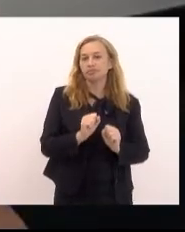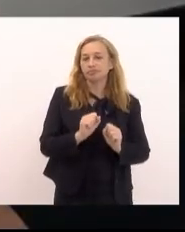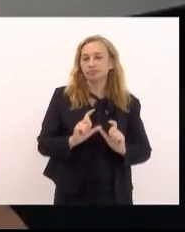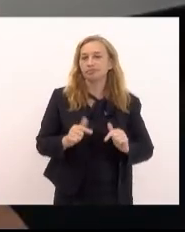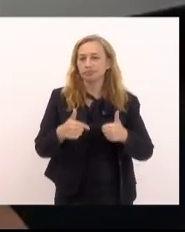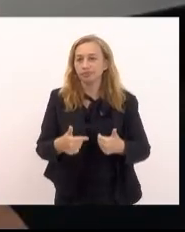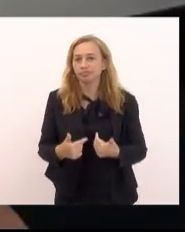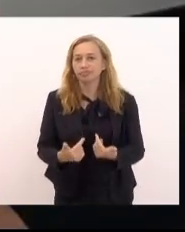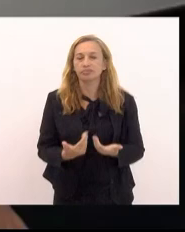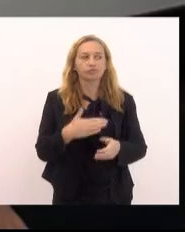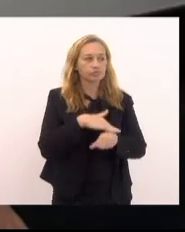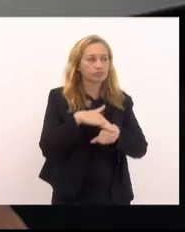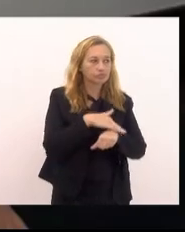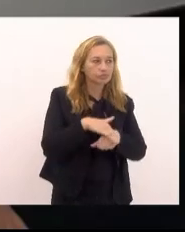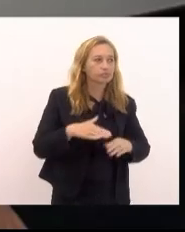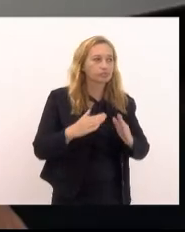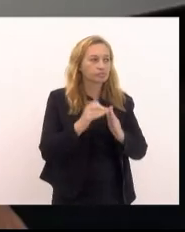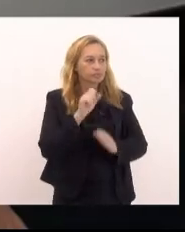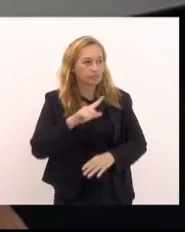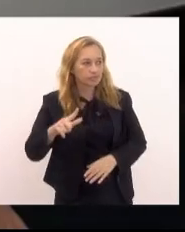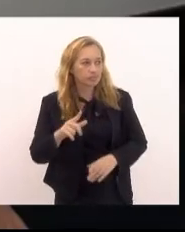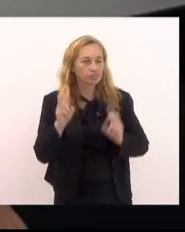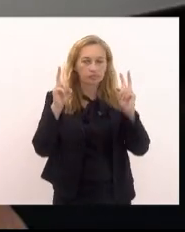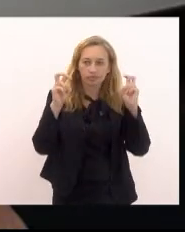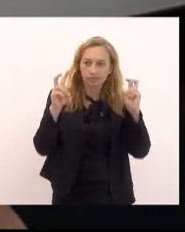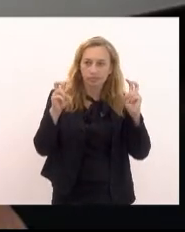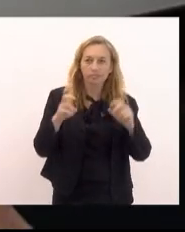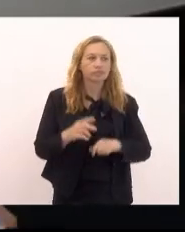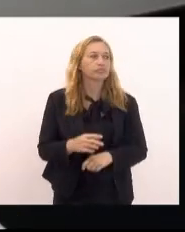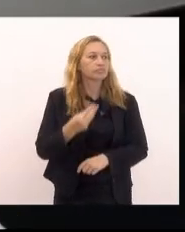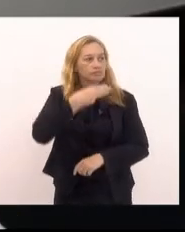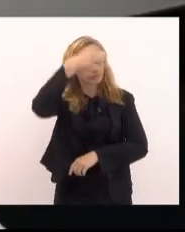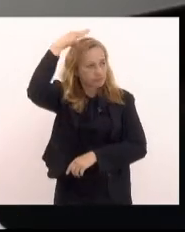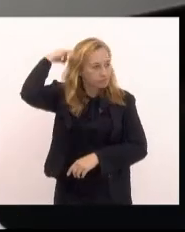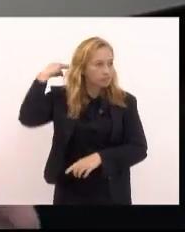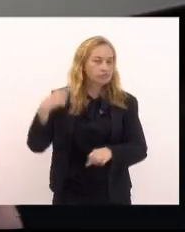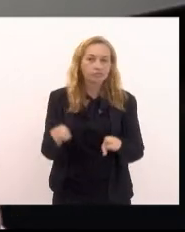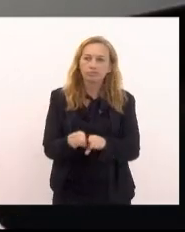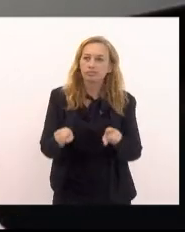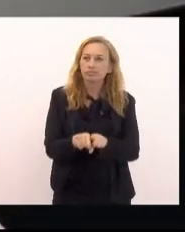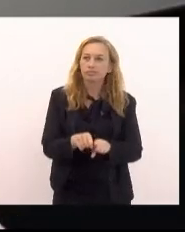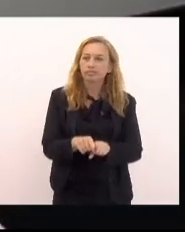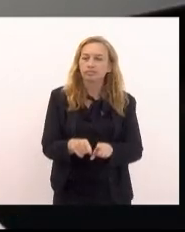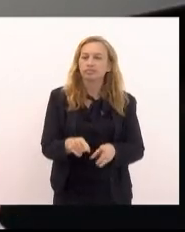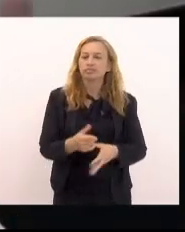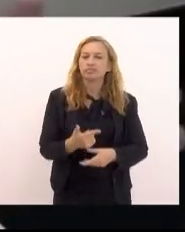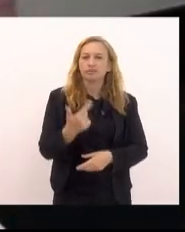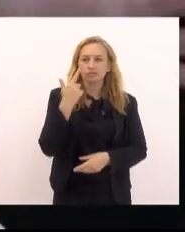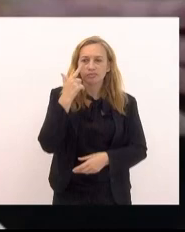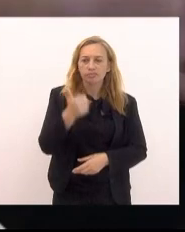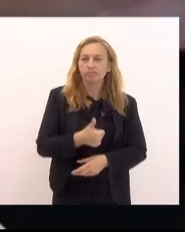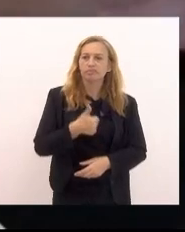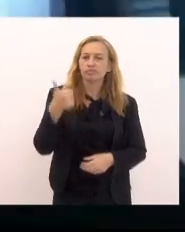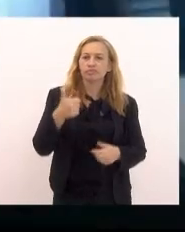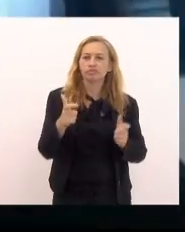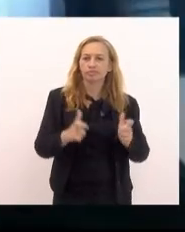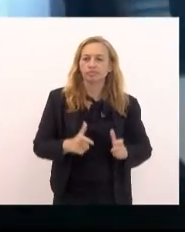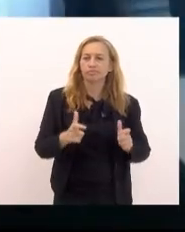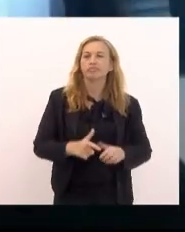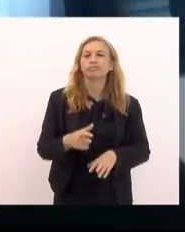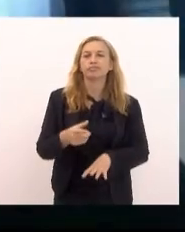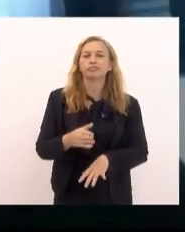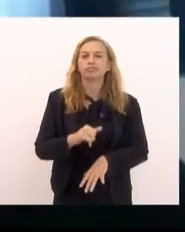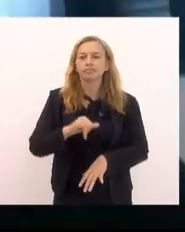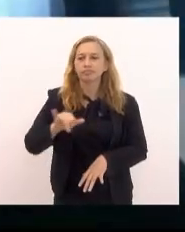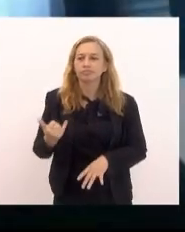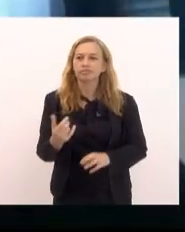Civil sobre a matéria, já tinha conversado com o líder Márcio Pacheco, de dialogar com a União, né, aproveitando, inclusive, né, as